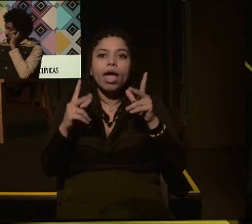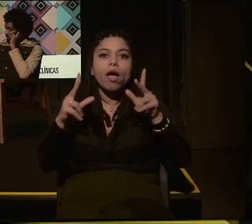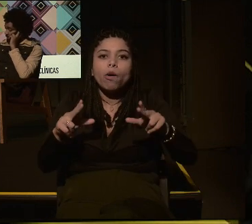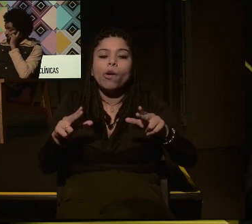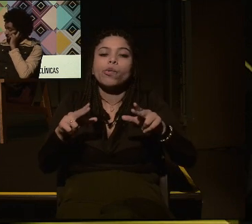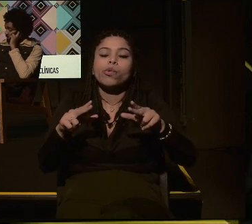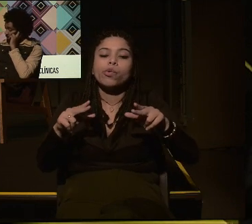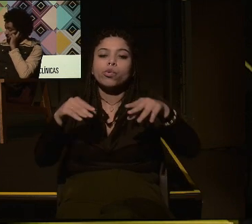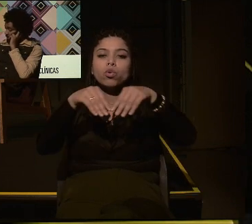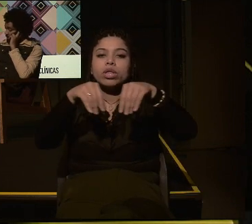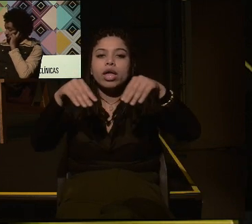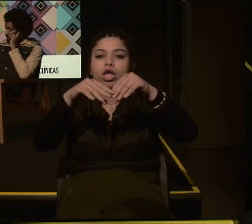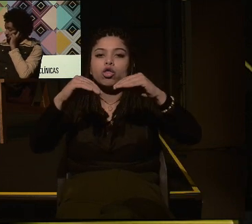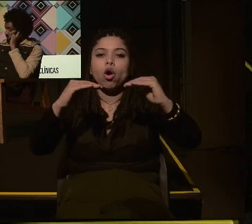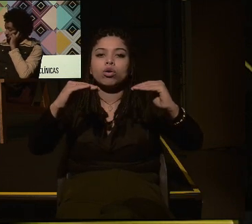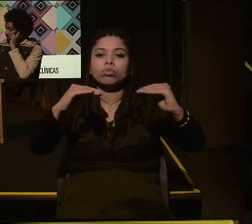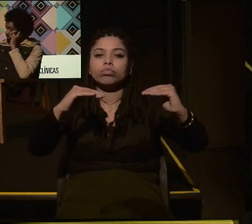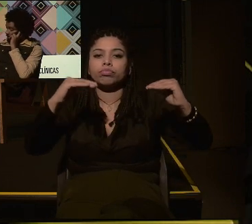Porque ele não é